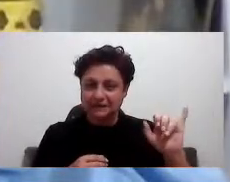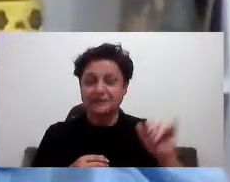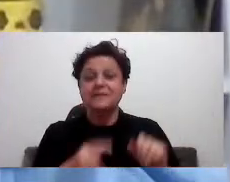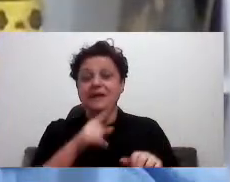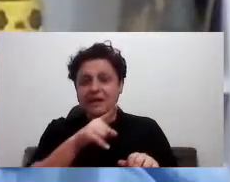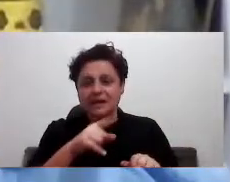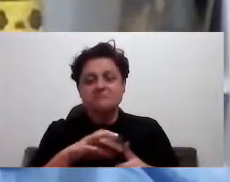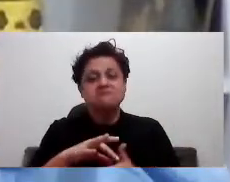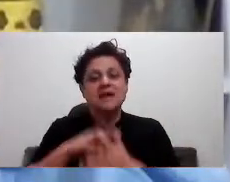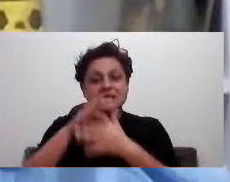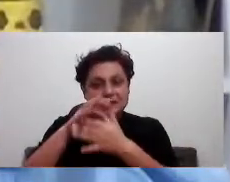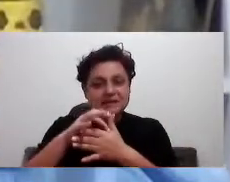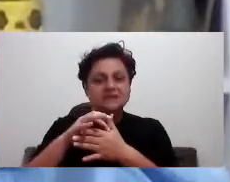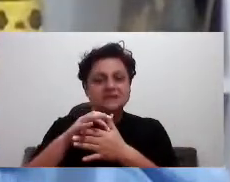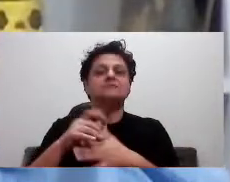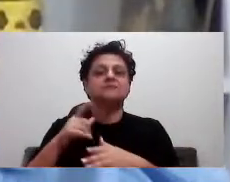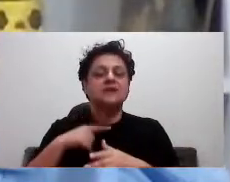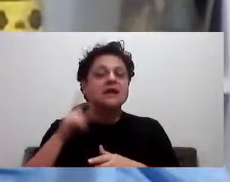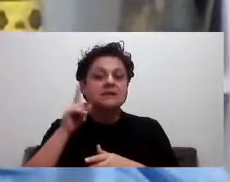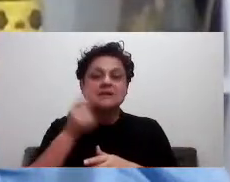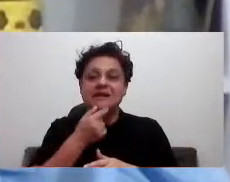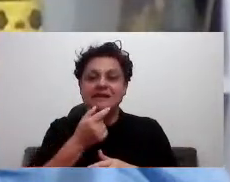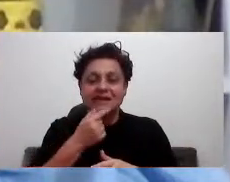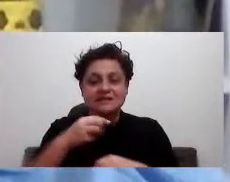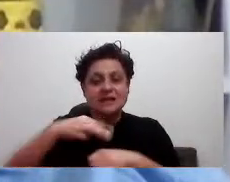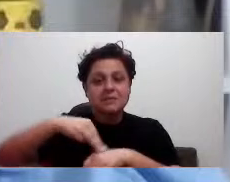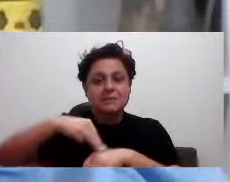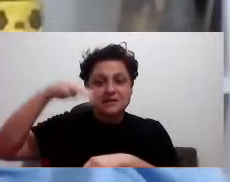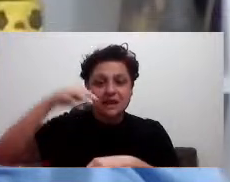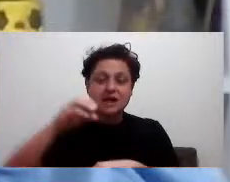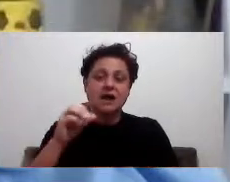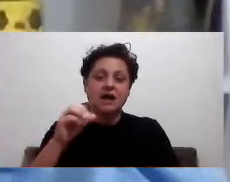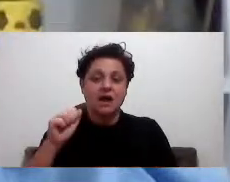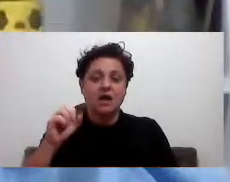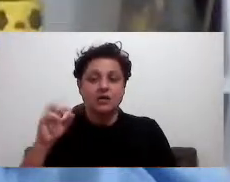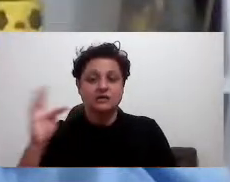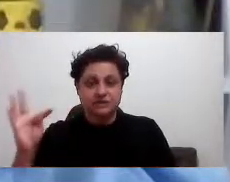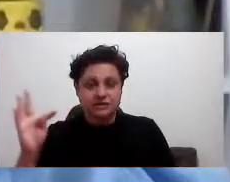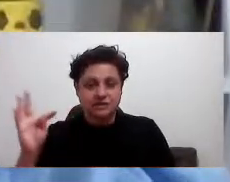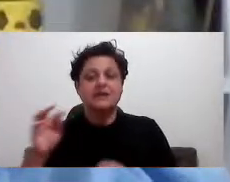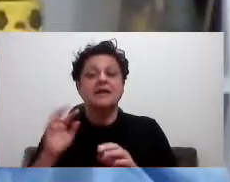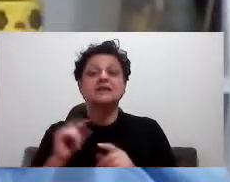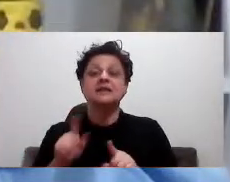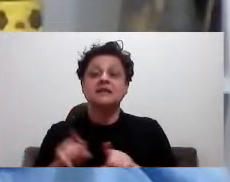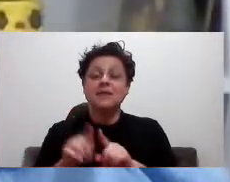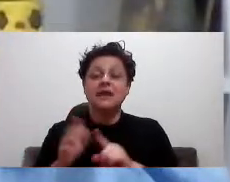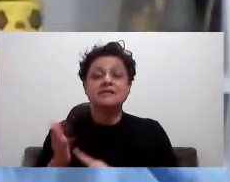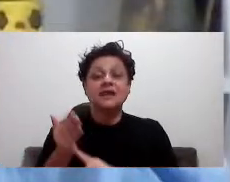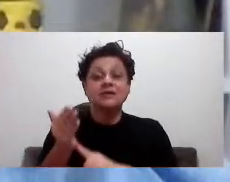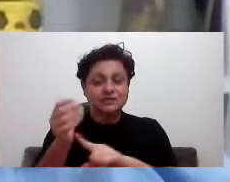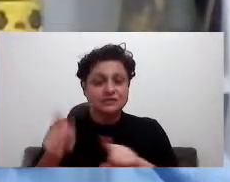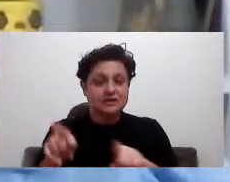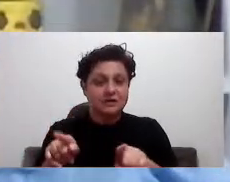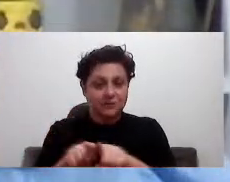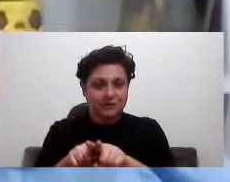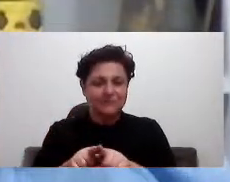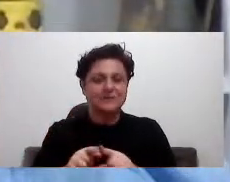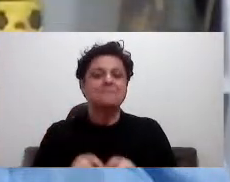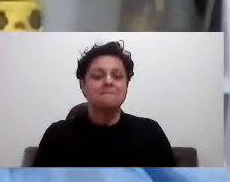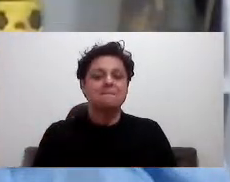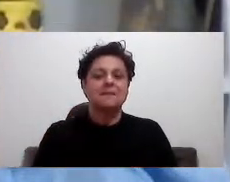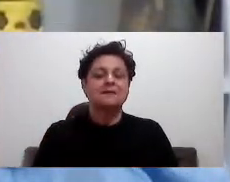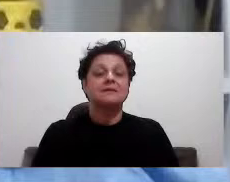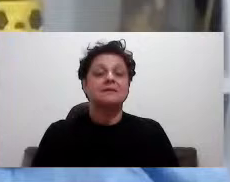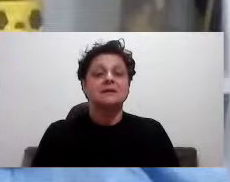Américas, tem mestrado em ELT e tecnologia educacional e já ganhou prêmios por seus dois primeiros manuais